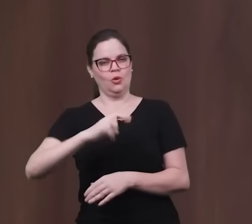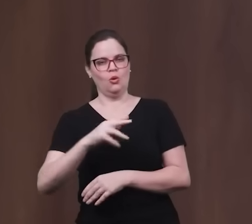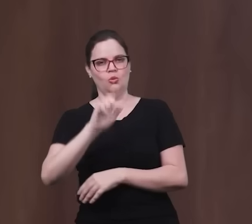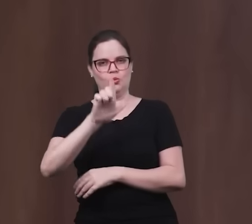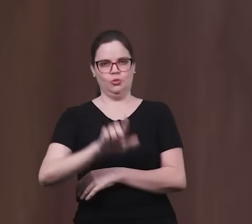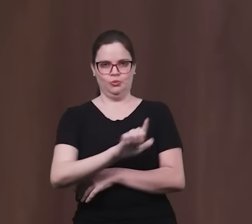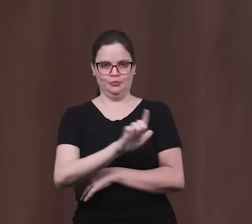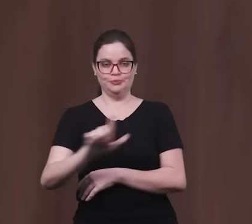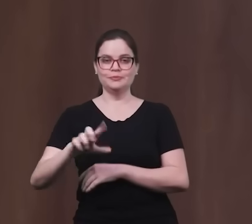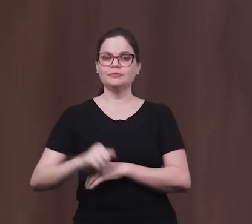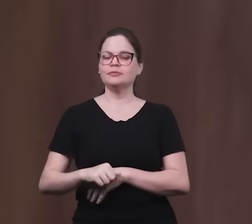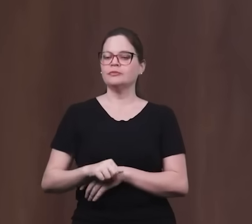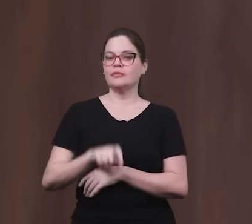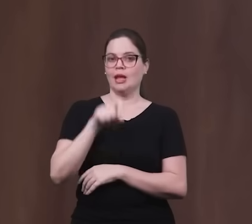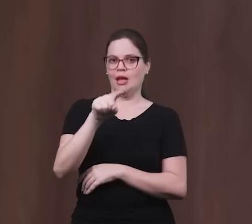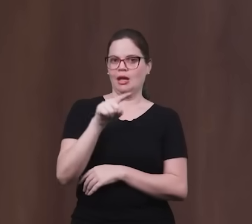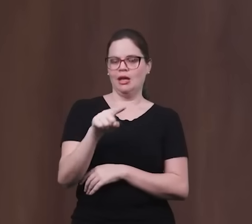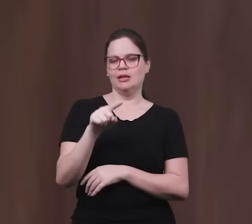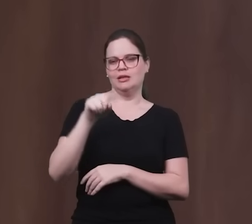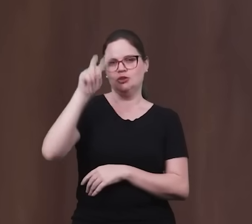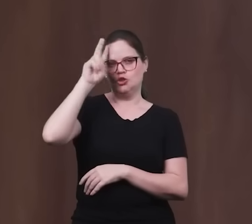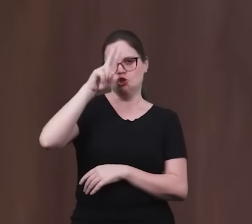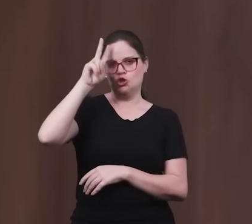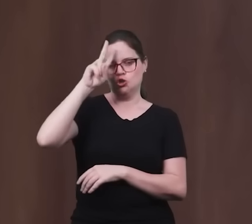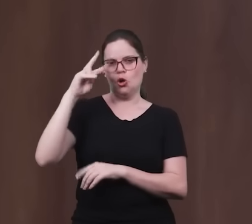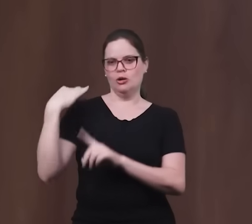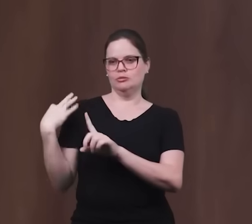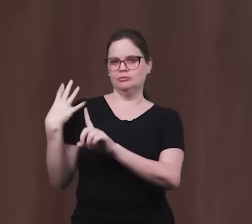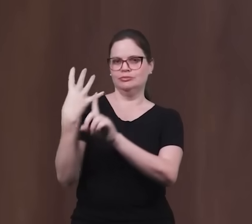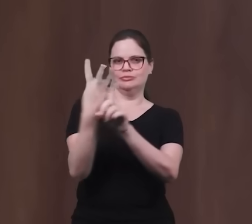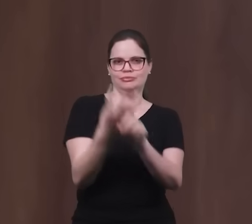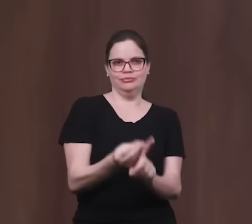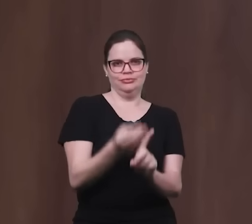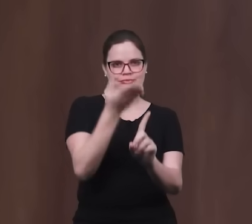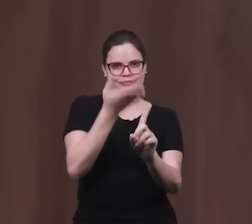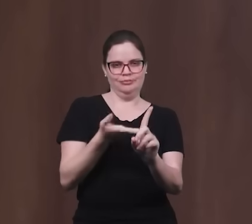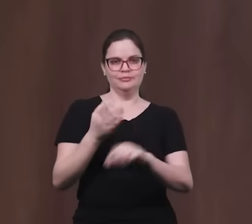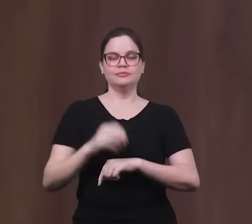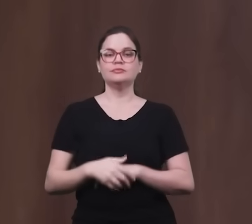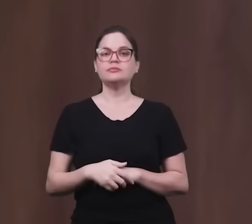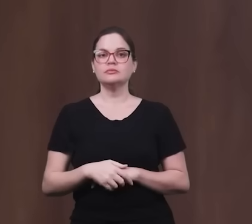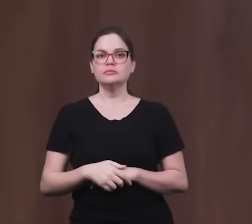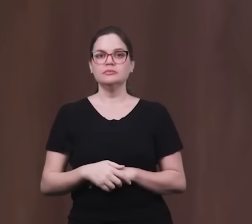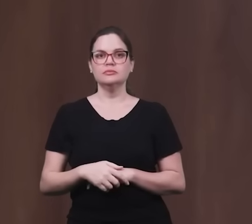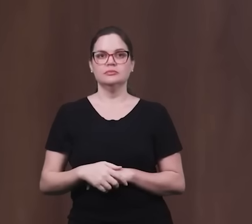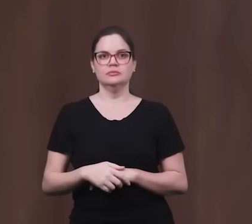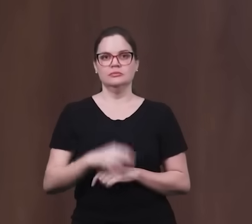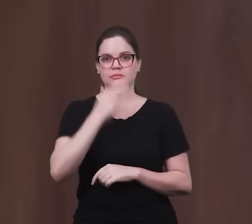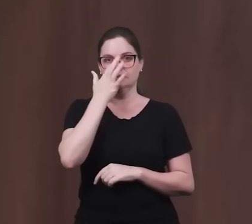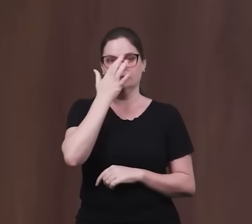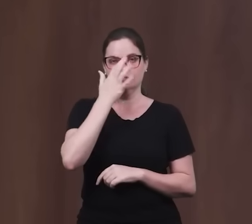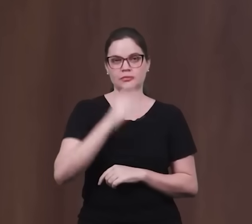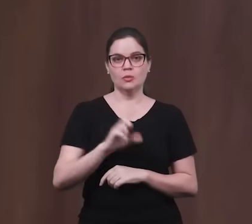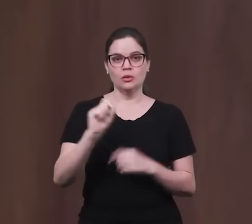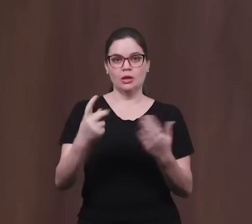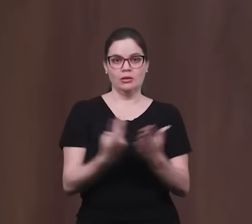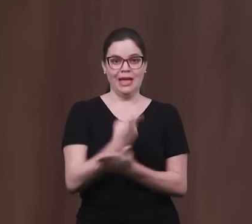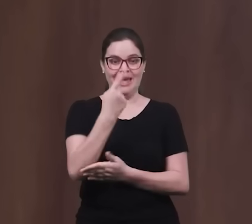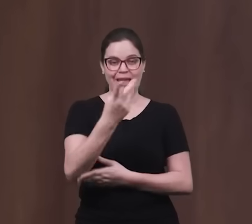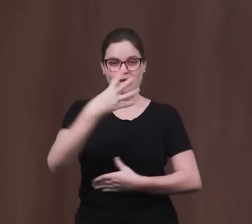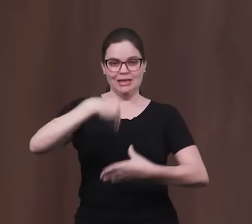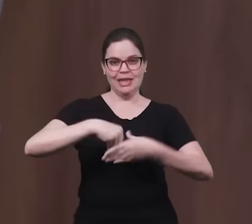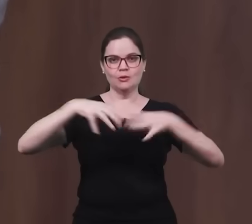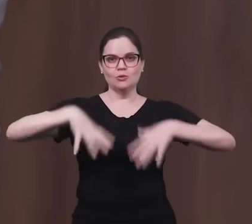Há um relato dele que quando ele estava lá escondido naquele castelo traduzindo a Bíblia, ele teve uma